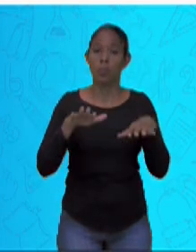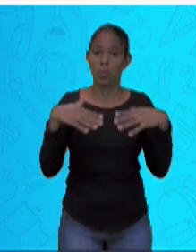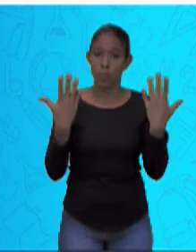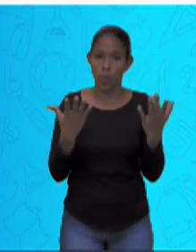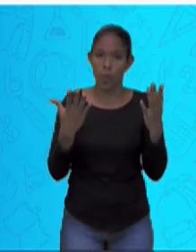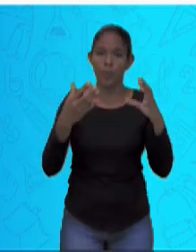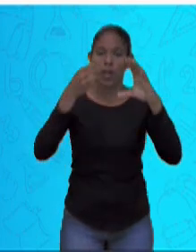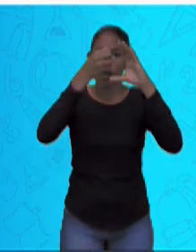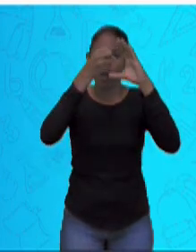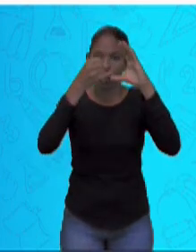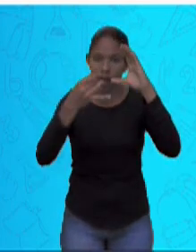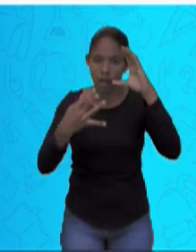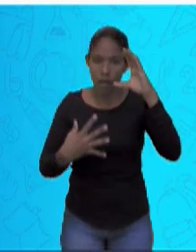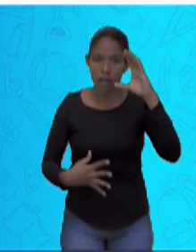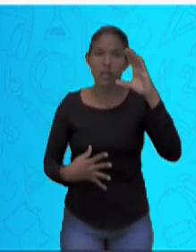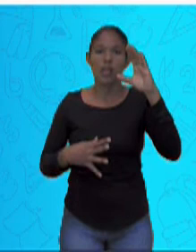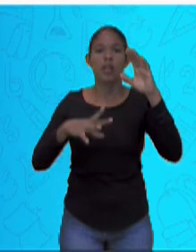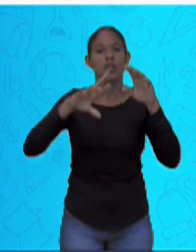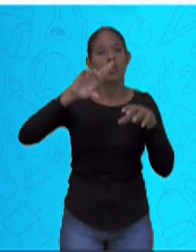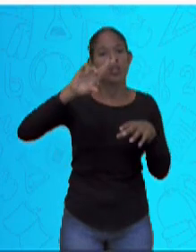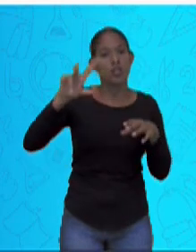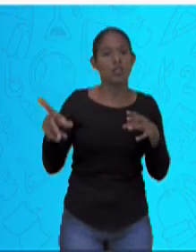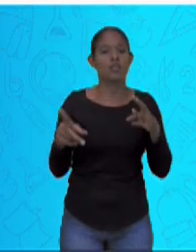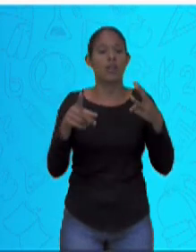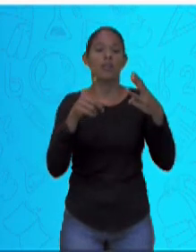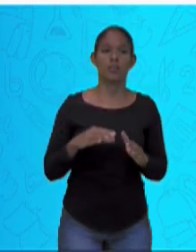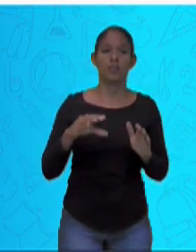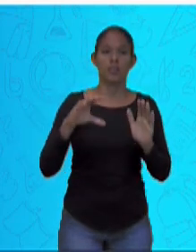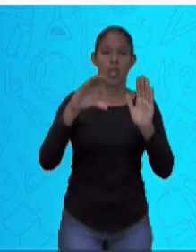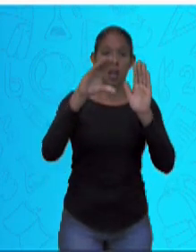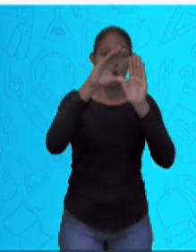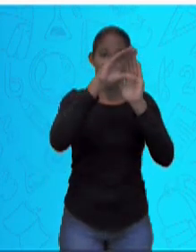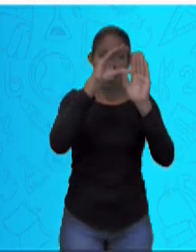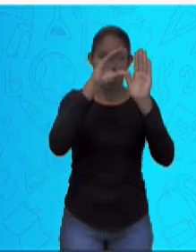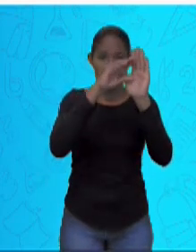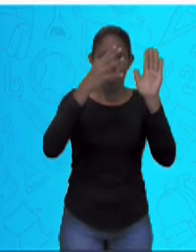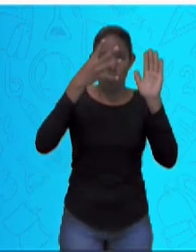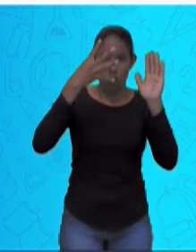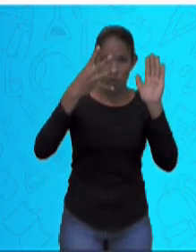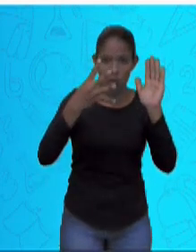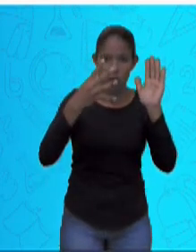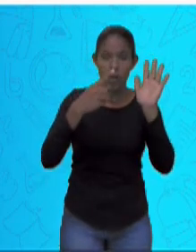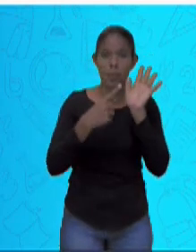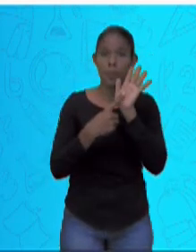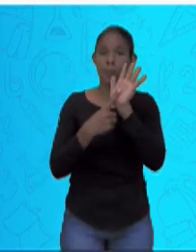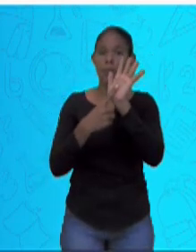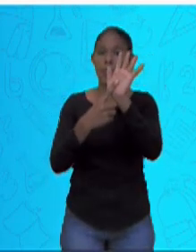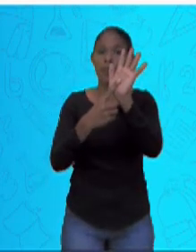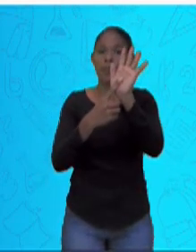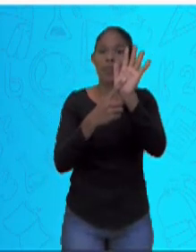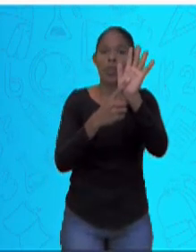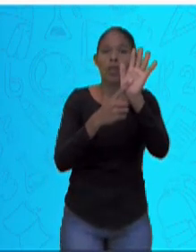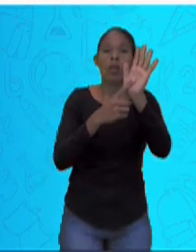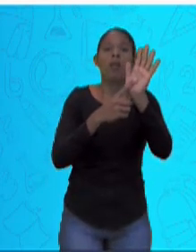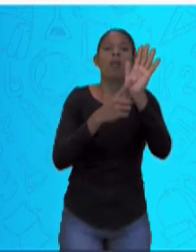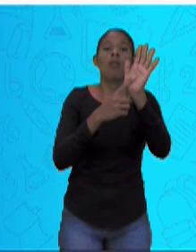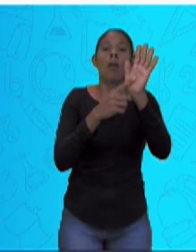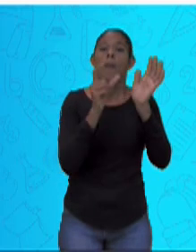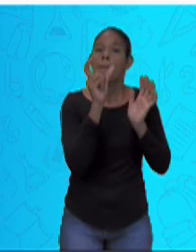característica distintiva de um soneto. As 4 estrofes apresentam